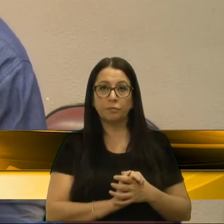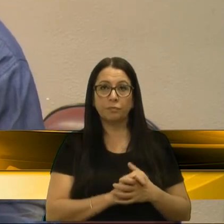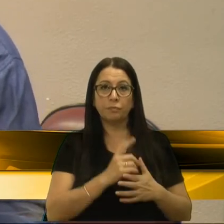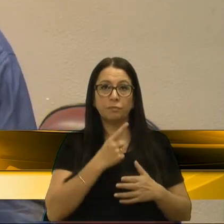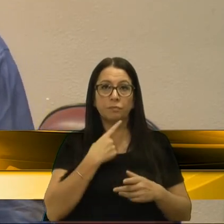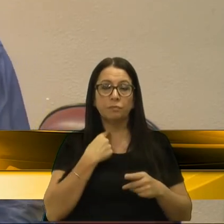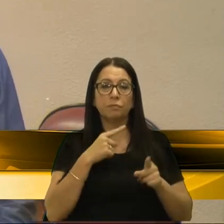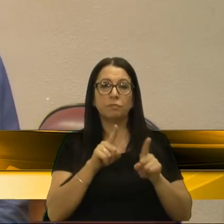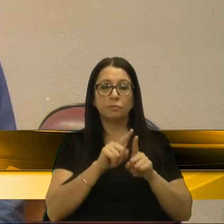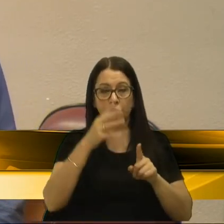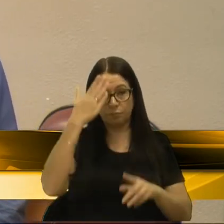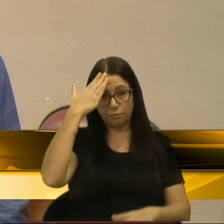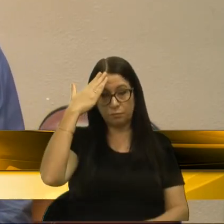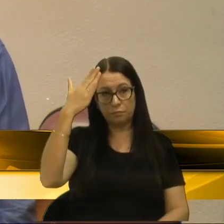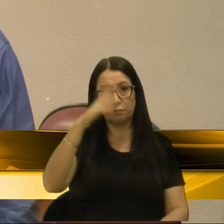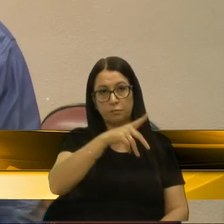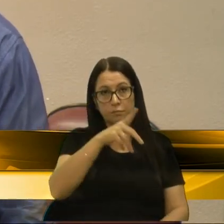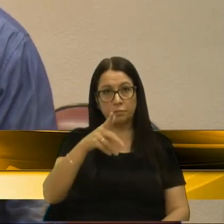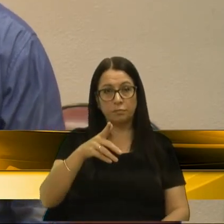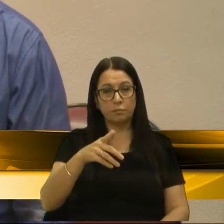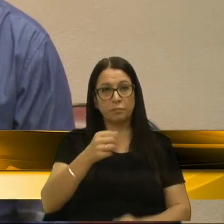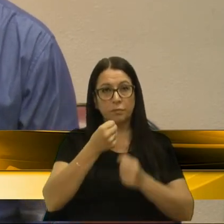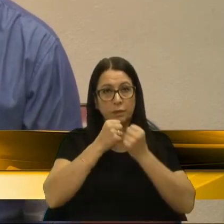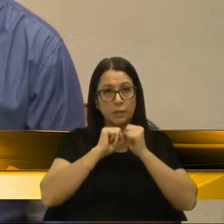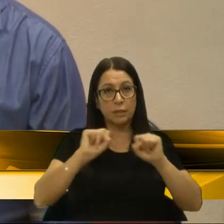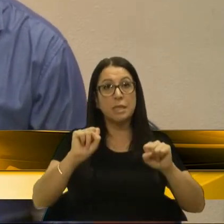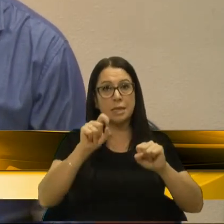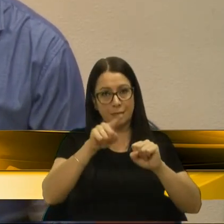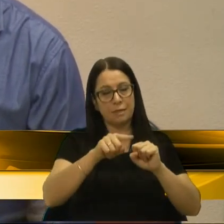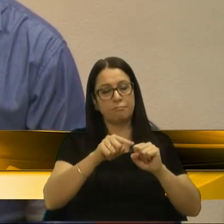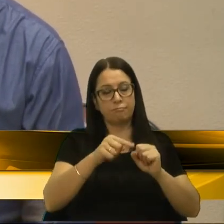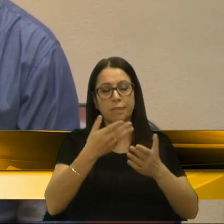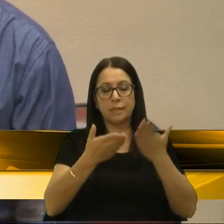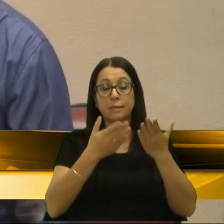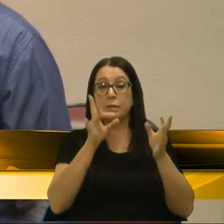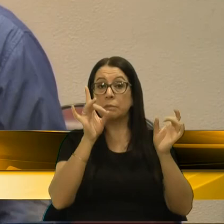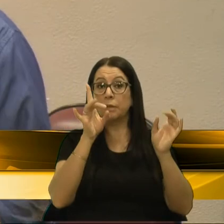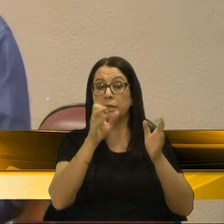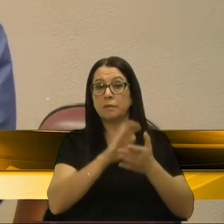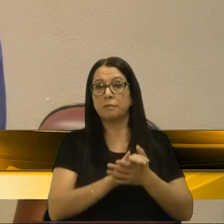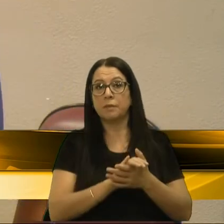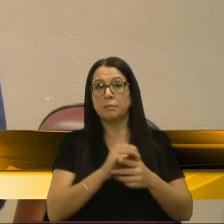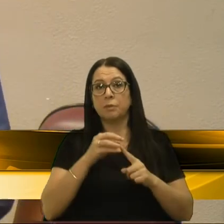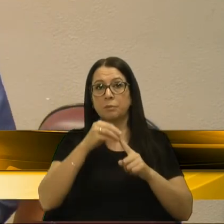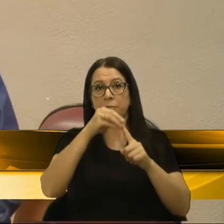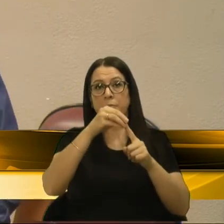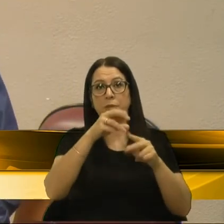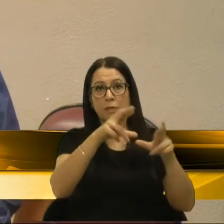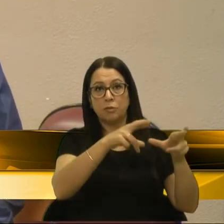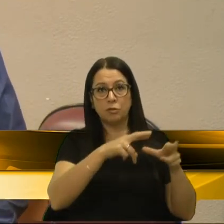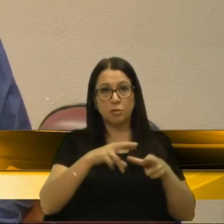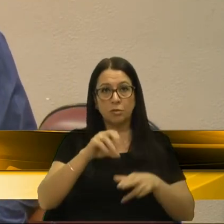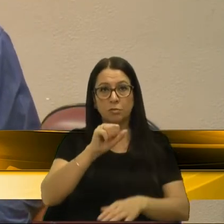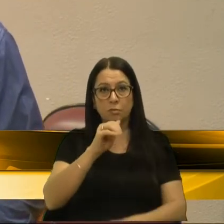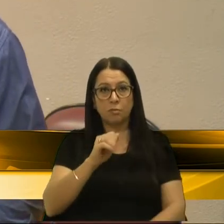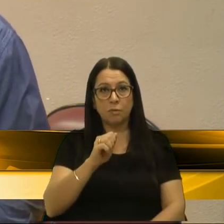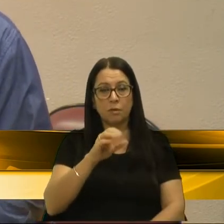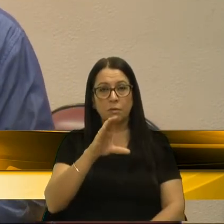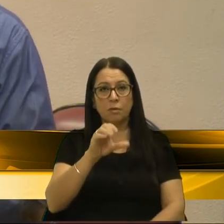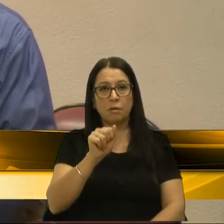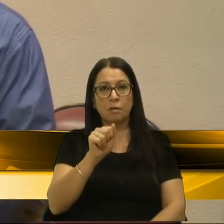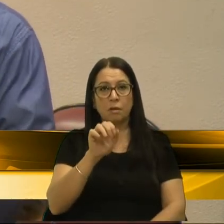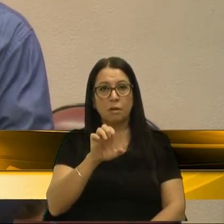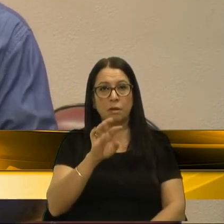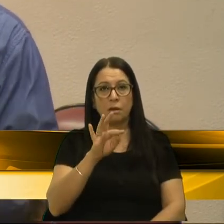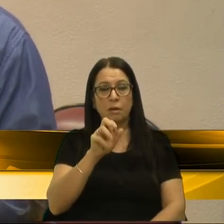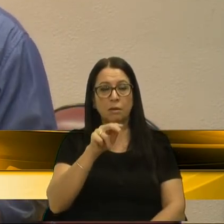gostaria de agradecer também bastante a Secretaria de Obras, que deu um atendimento especial, principalmente na região do São Caetano, que foi